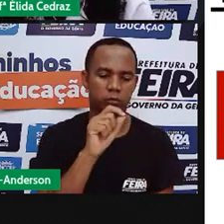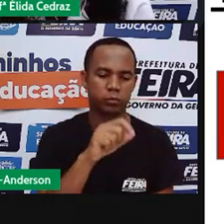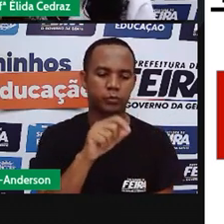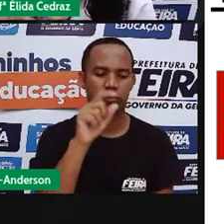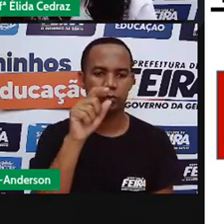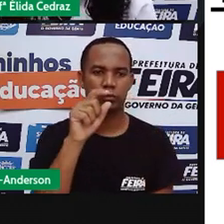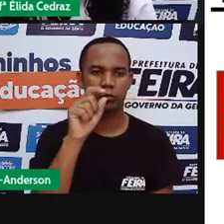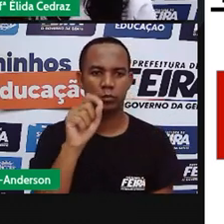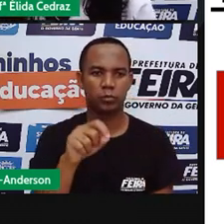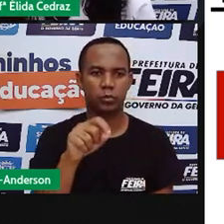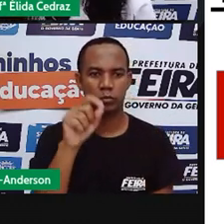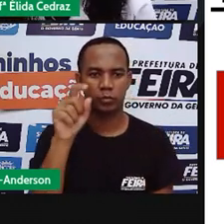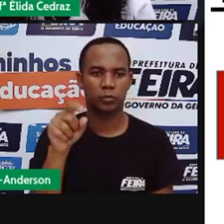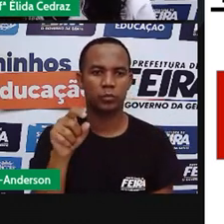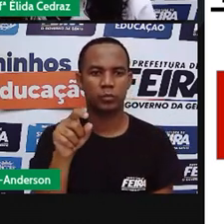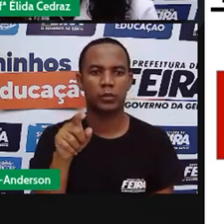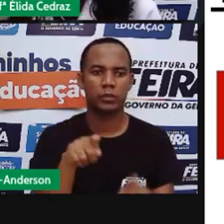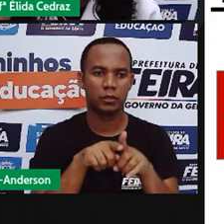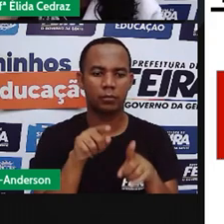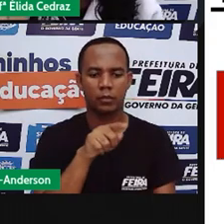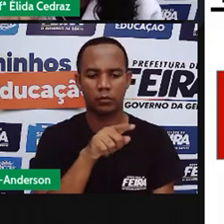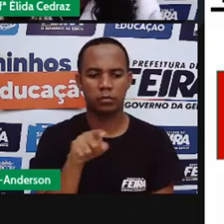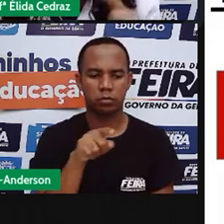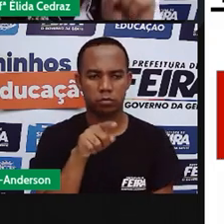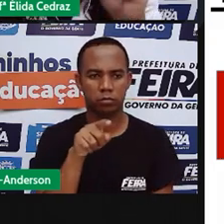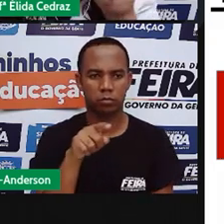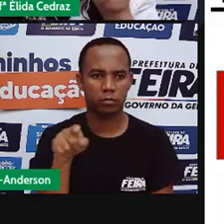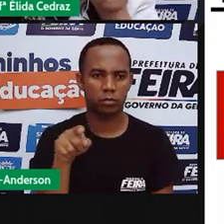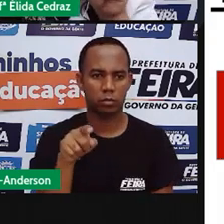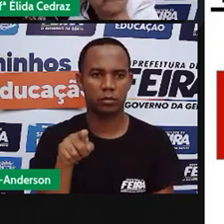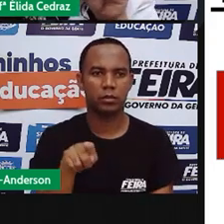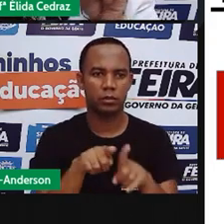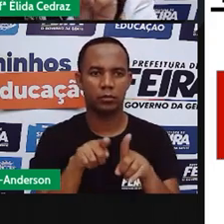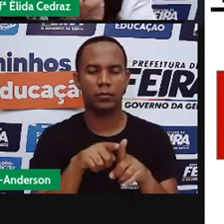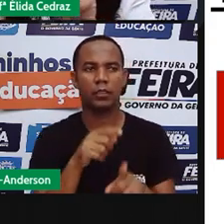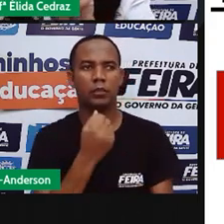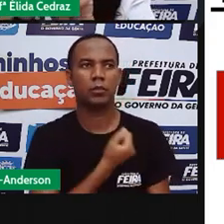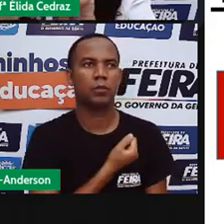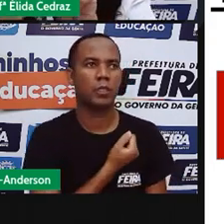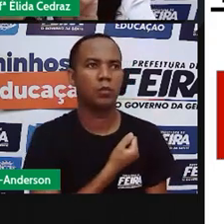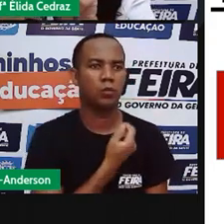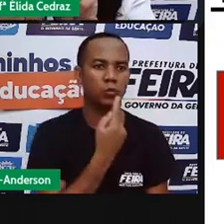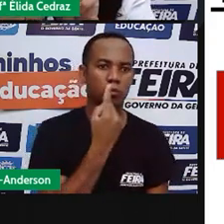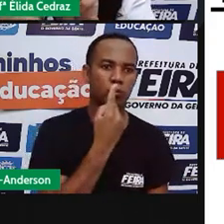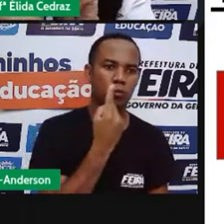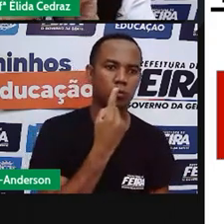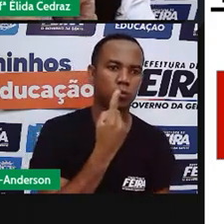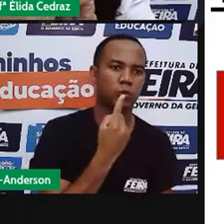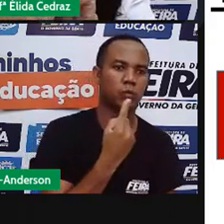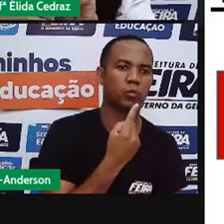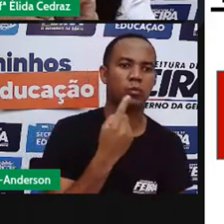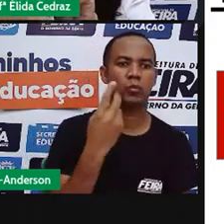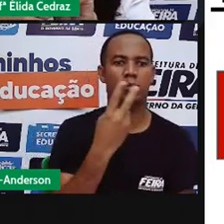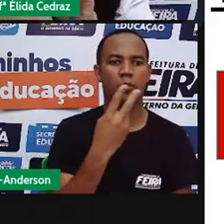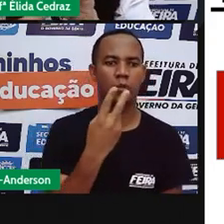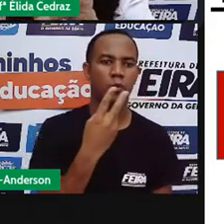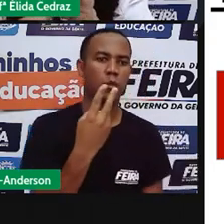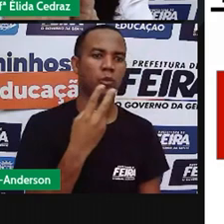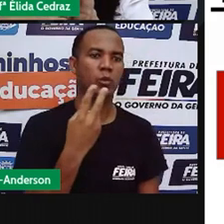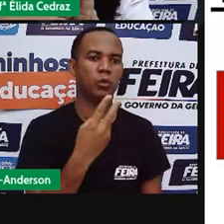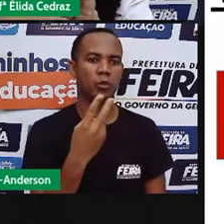quatro passos, quatro tracinhos. Ó, número 1, 2,